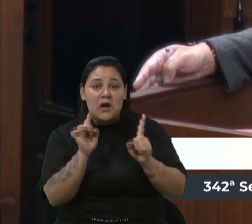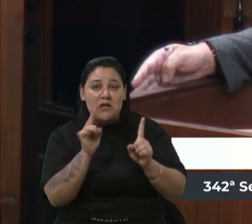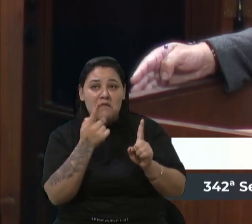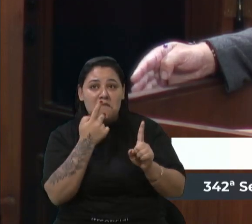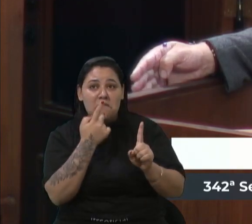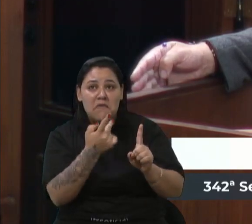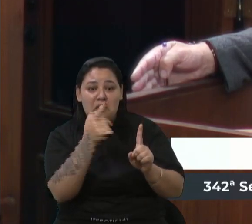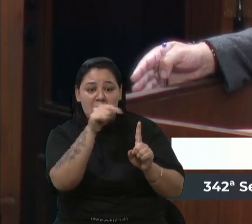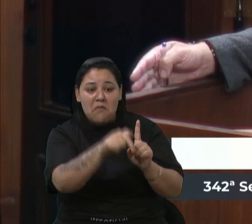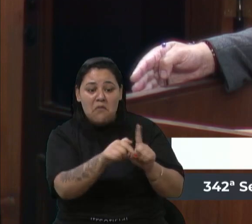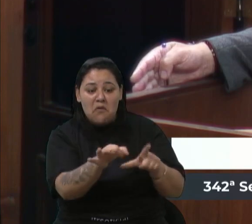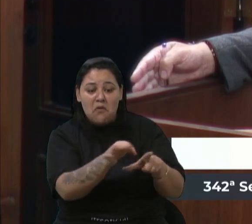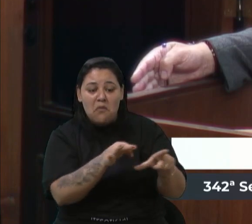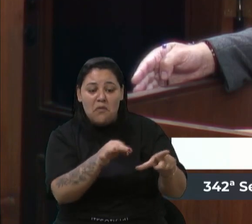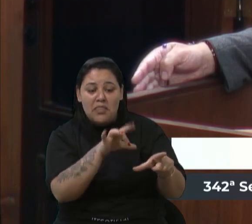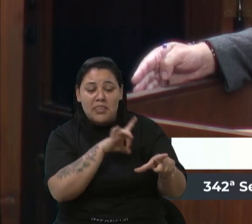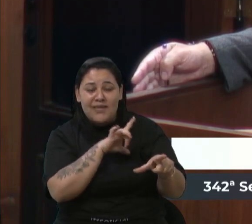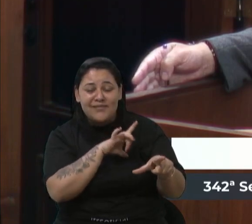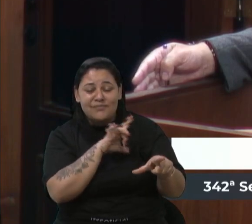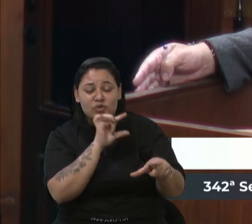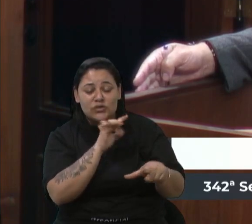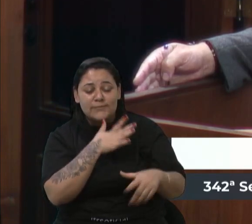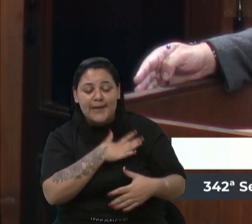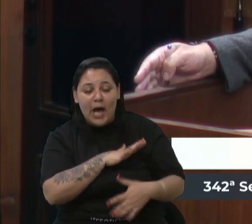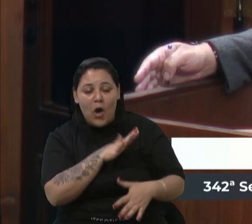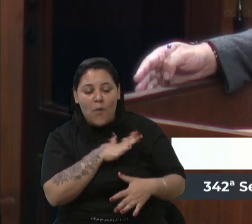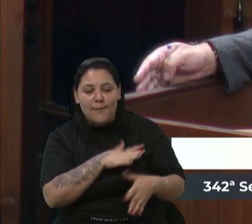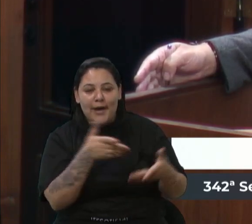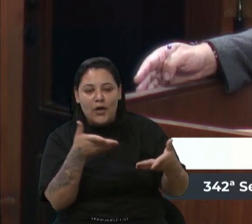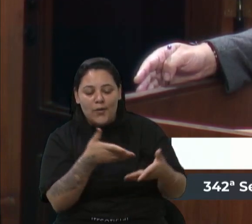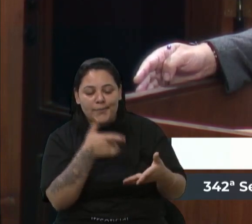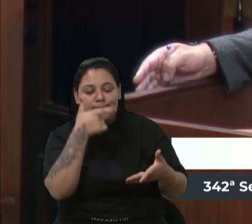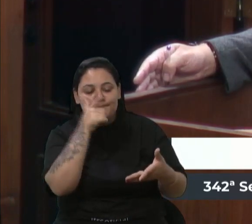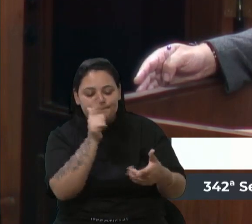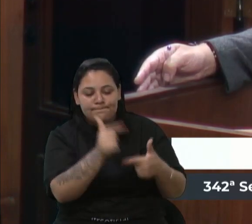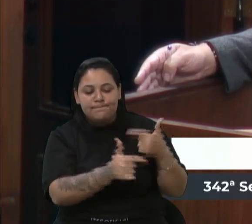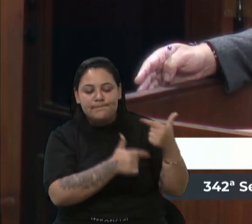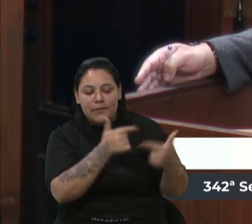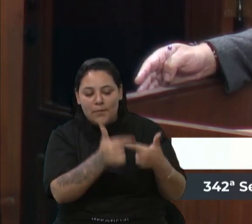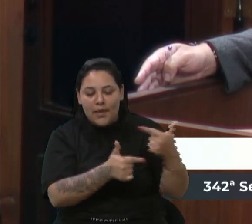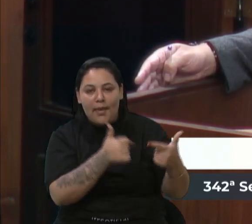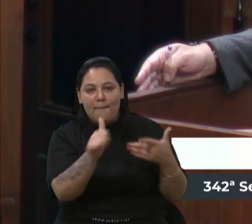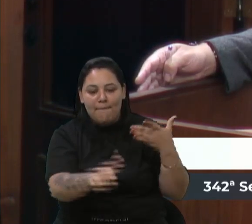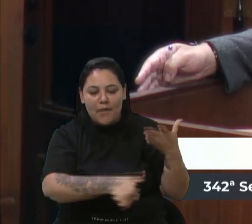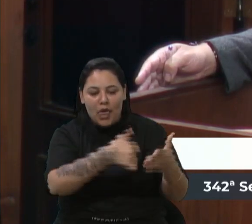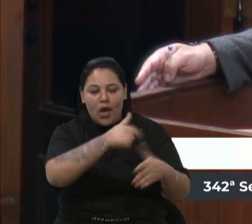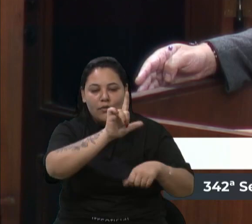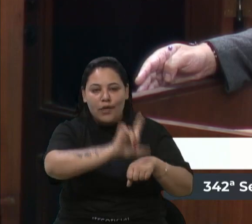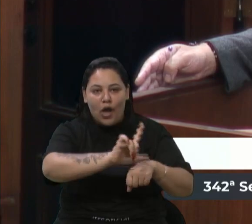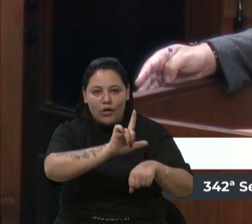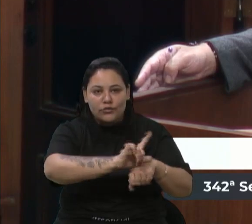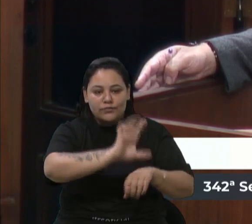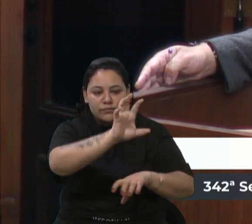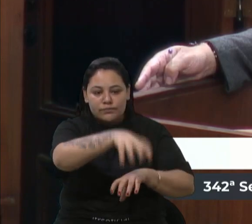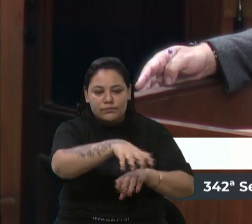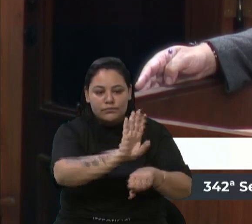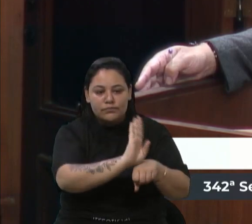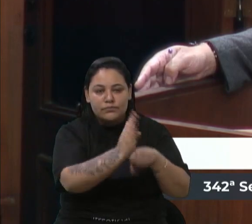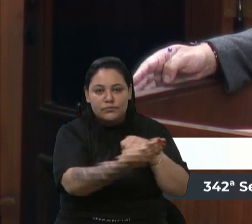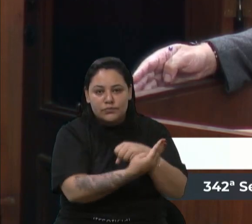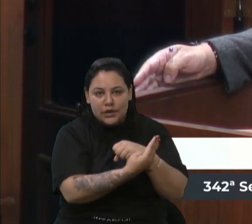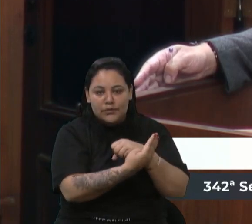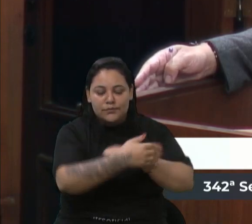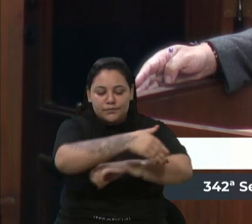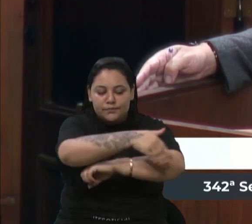os comerciantes terão um pouquinho mais de tranquilidade para poder trabalhar ali naquela região do bairro de Lourdes, na